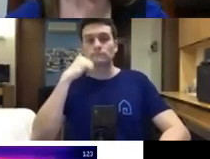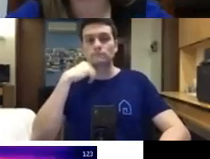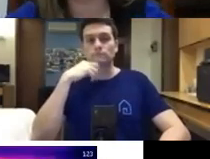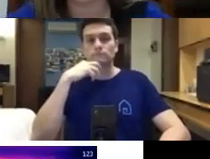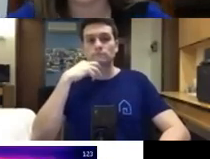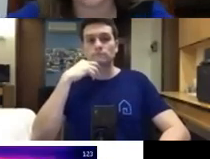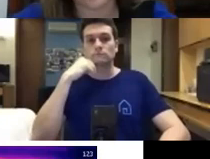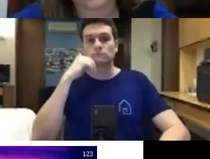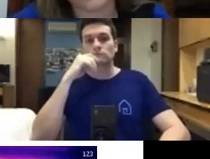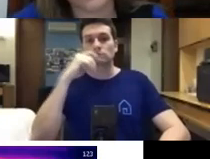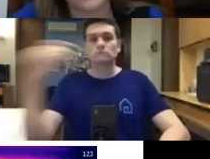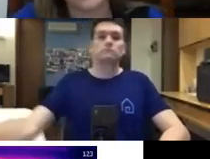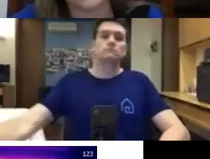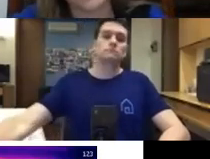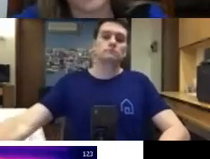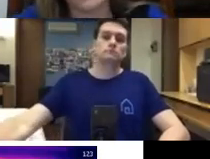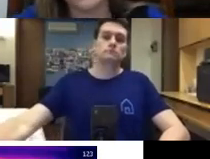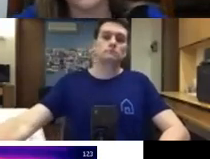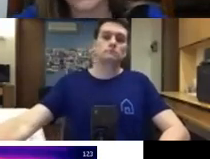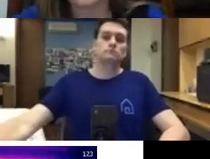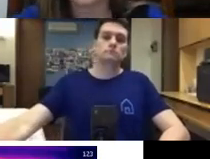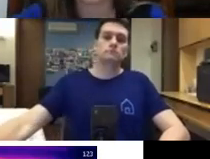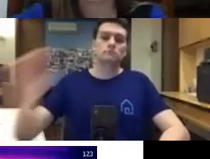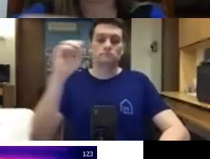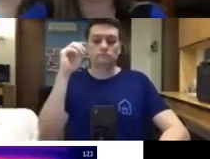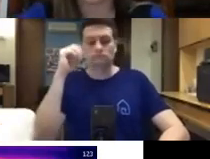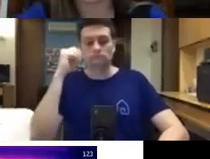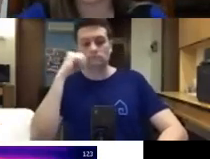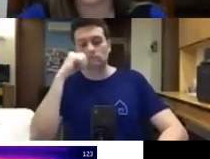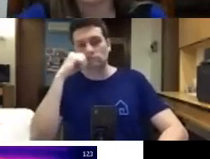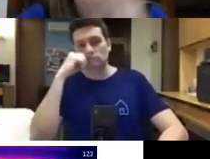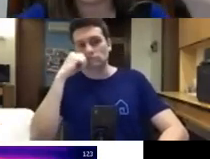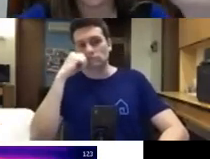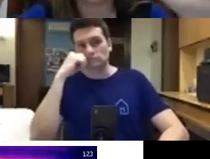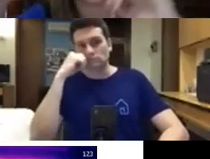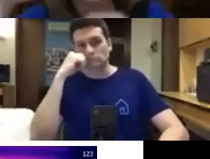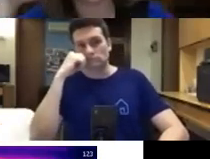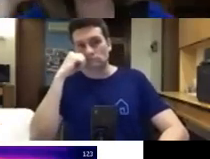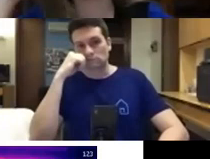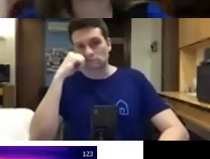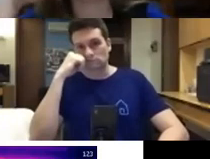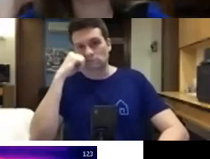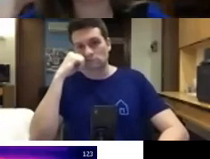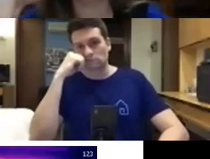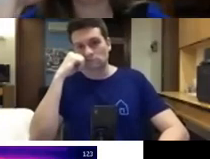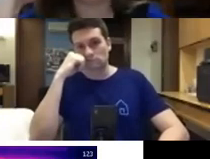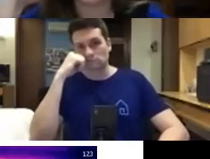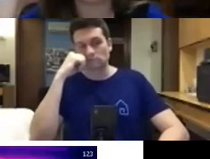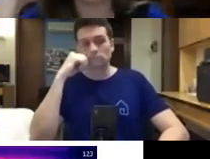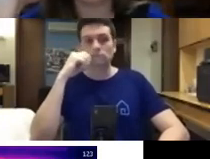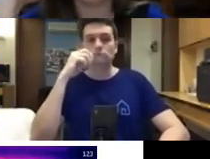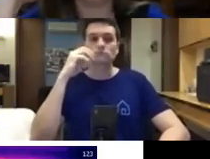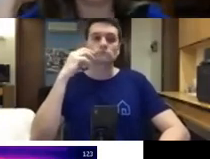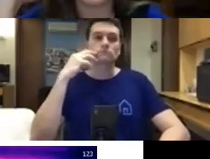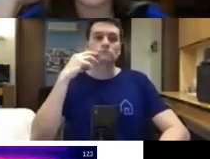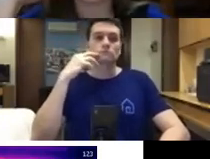Como se comporta a água dentro do concreto, né? Bom, a gente tem duas frentes aí, né? Se a gente está falando de um